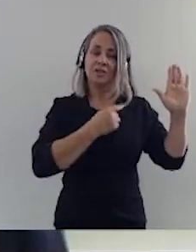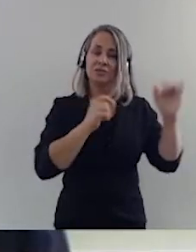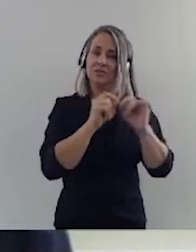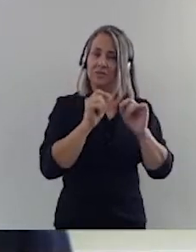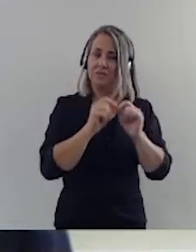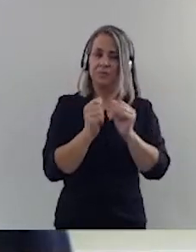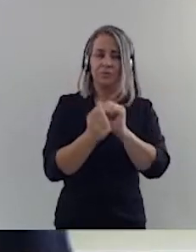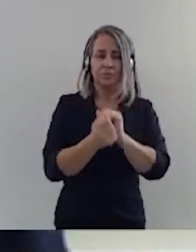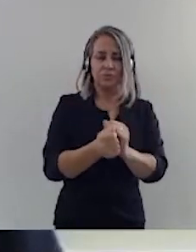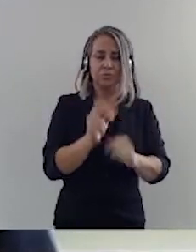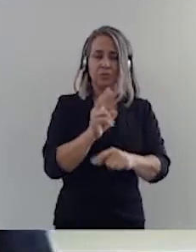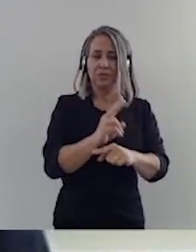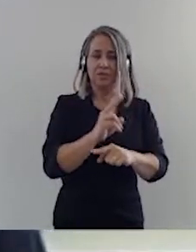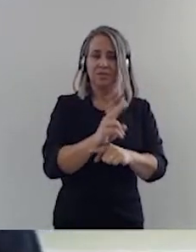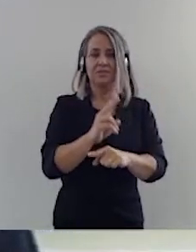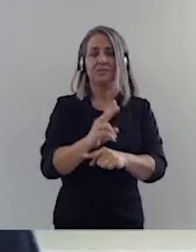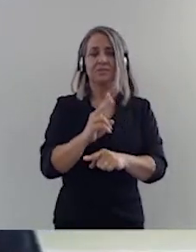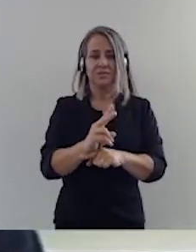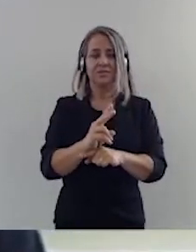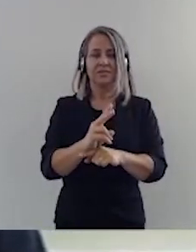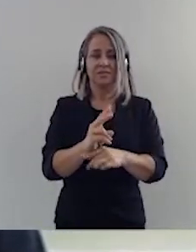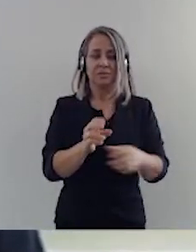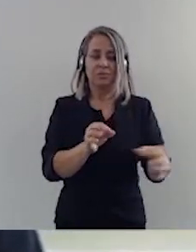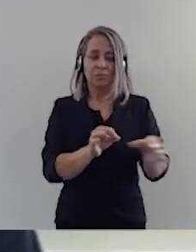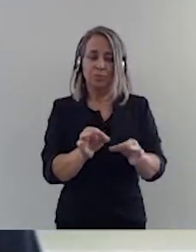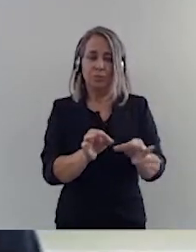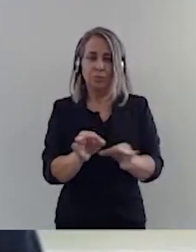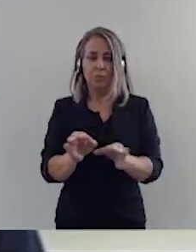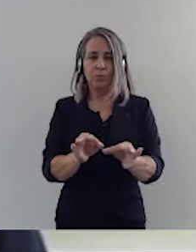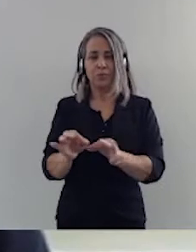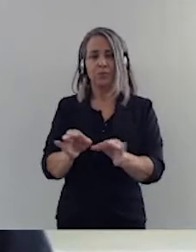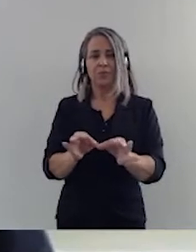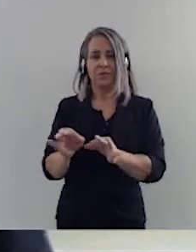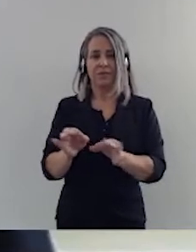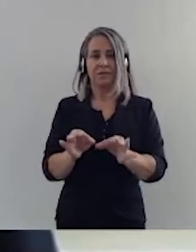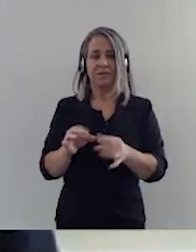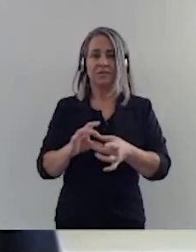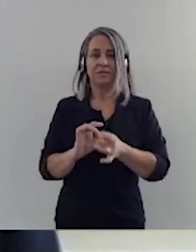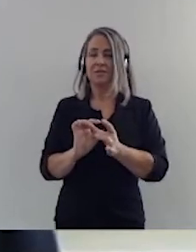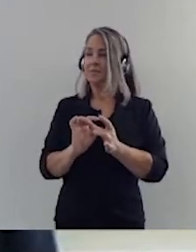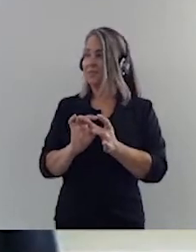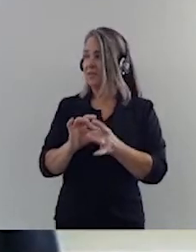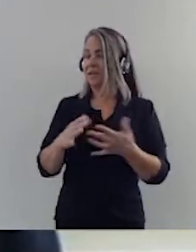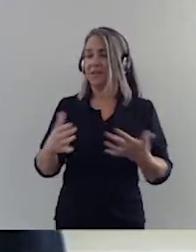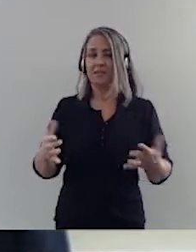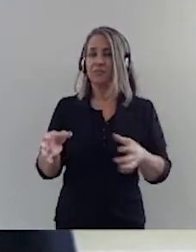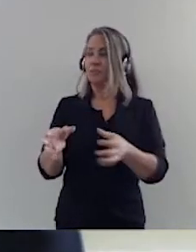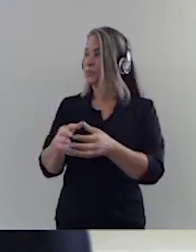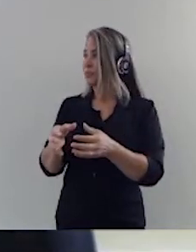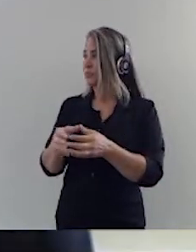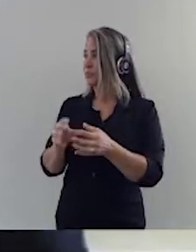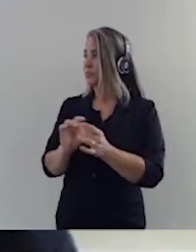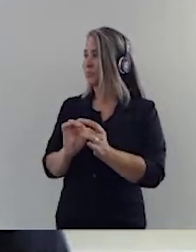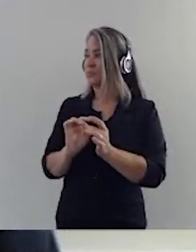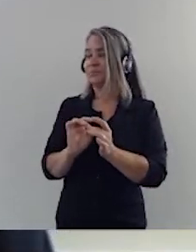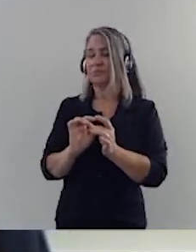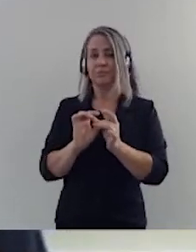temos com a defesa do ordenamento democrático, a ordem